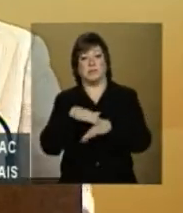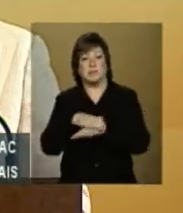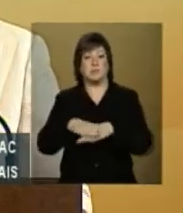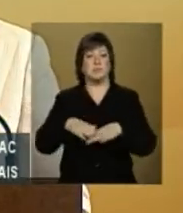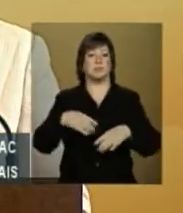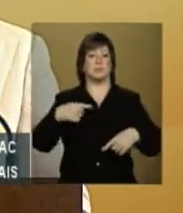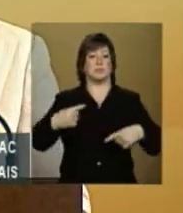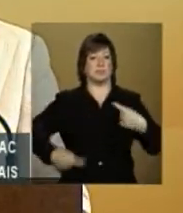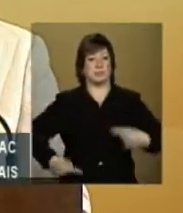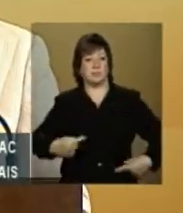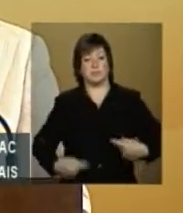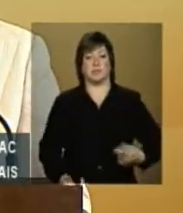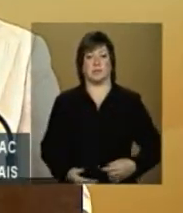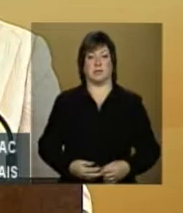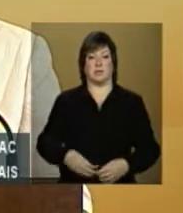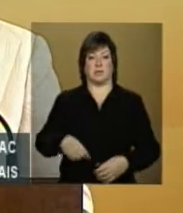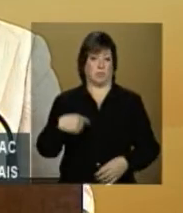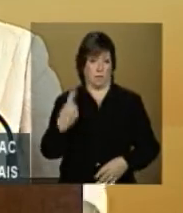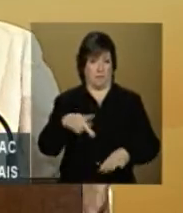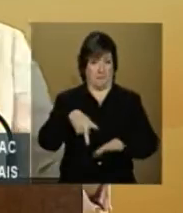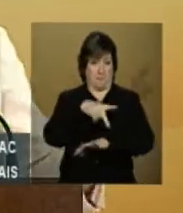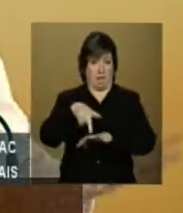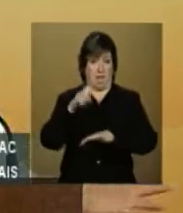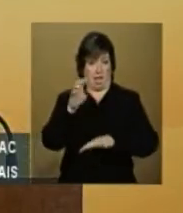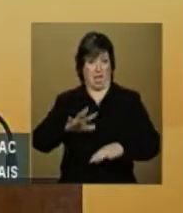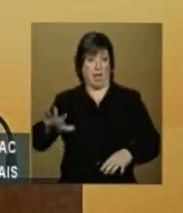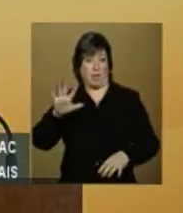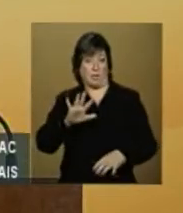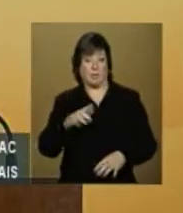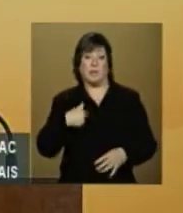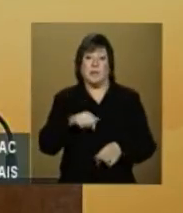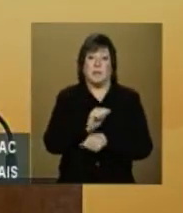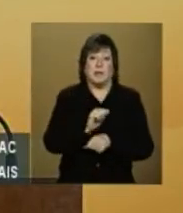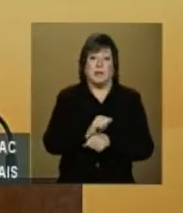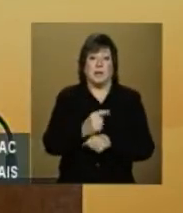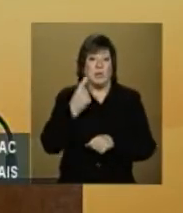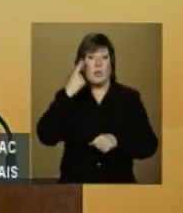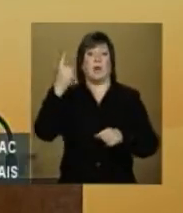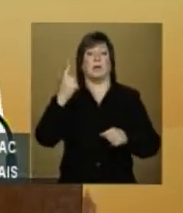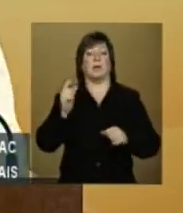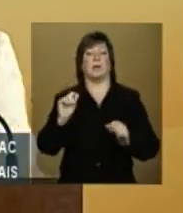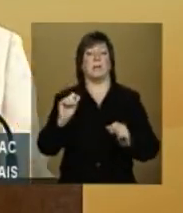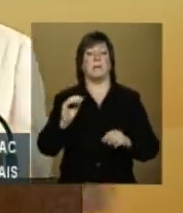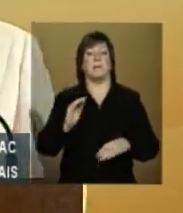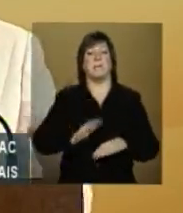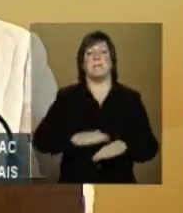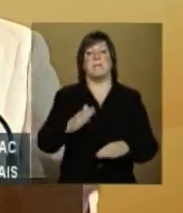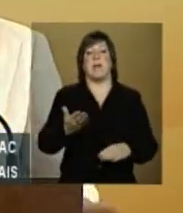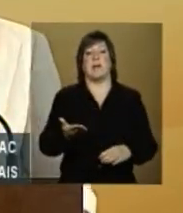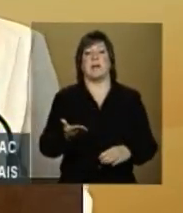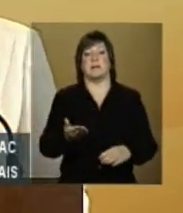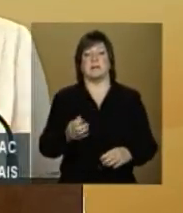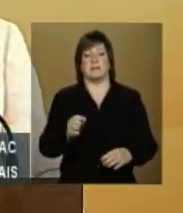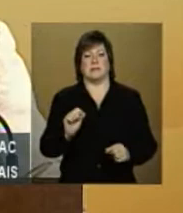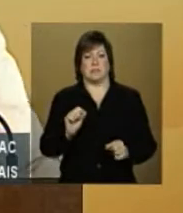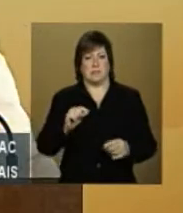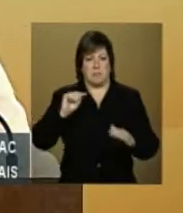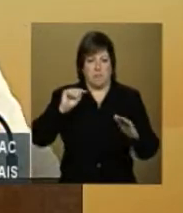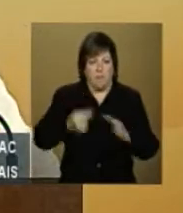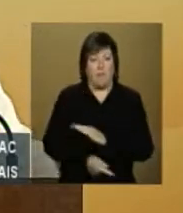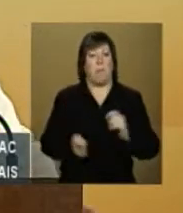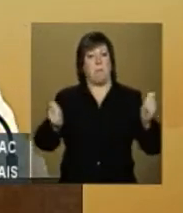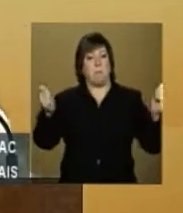a cada reunião dos países europeus, que uma solução mais sistêmica